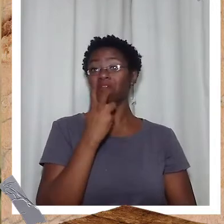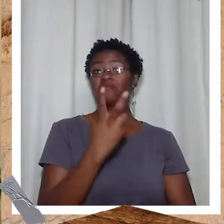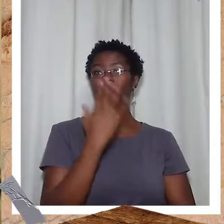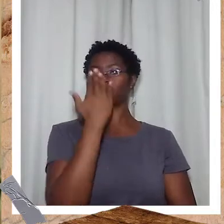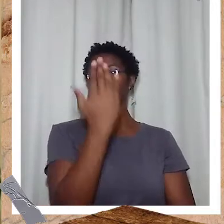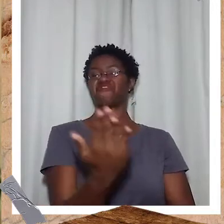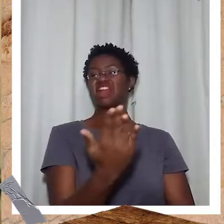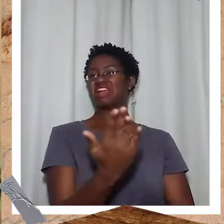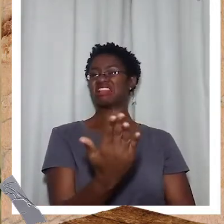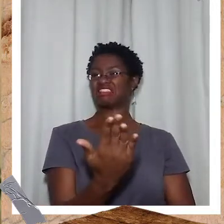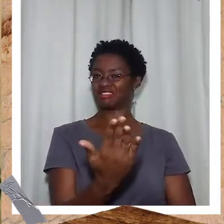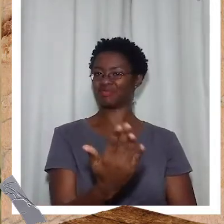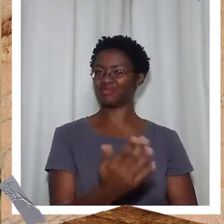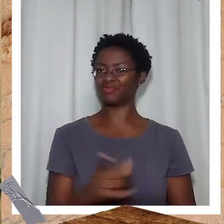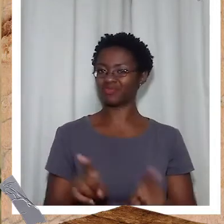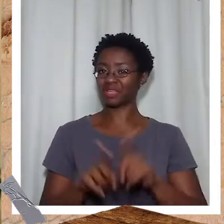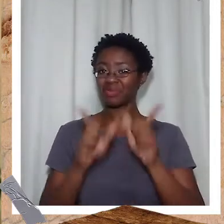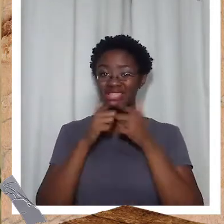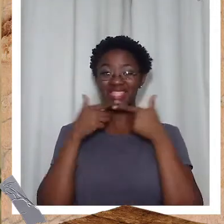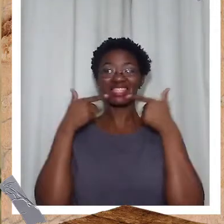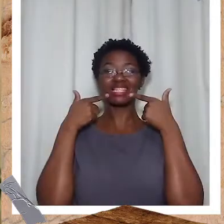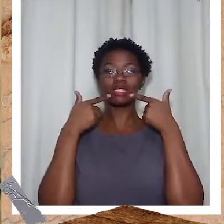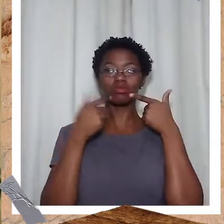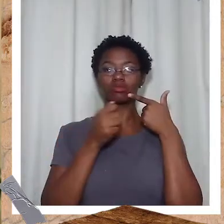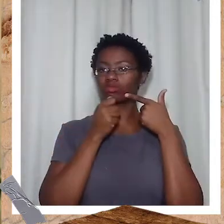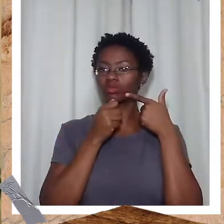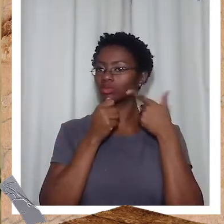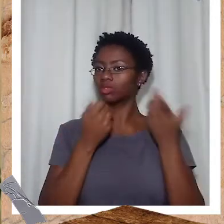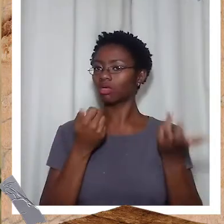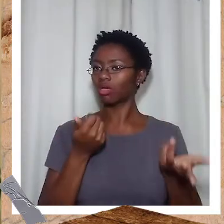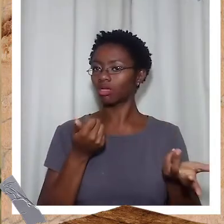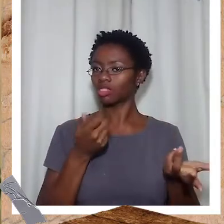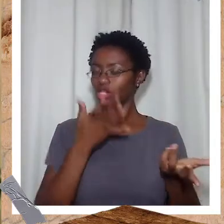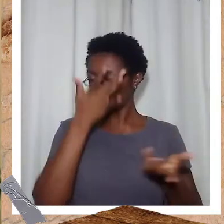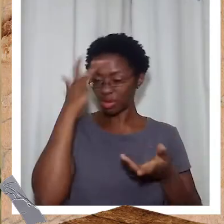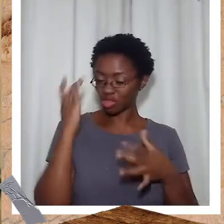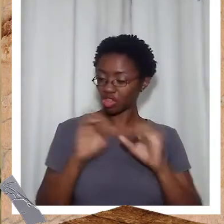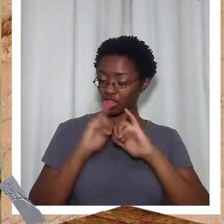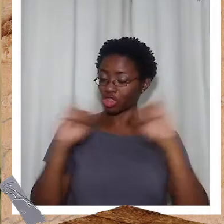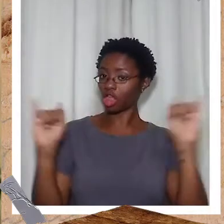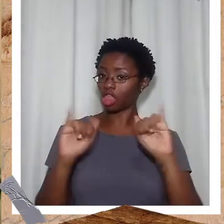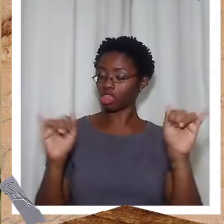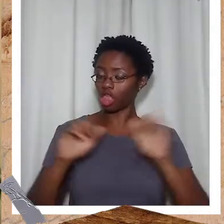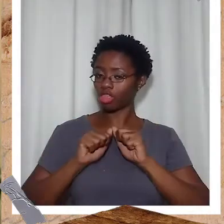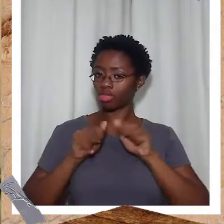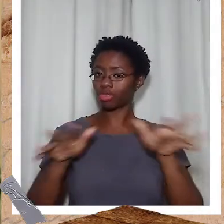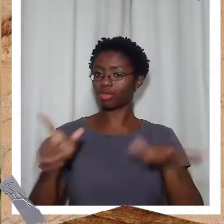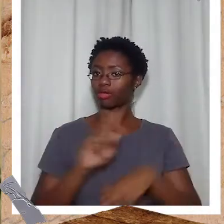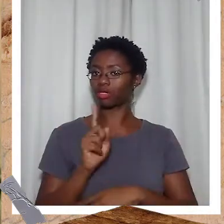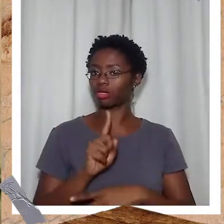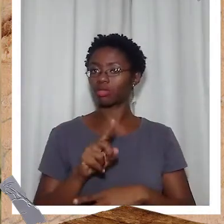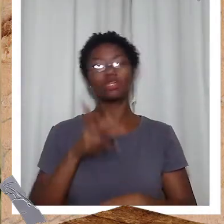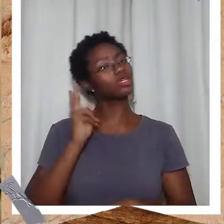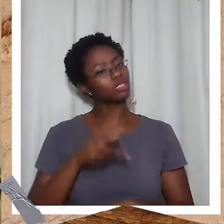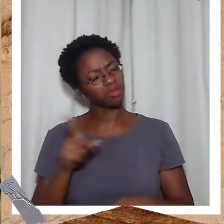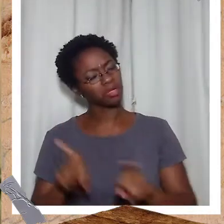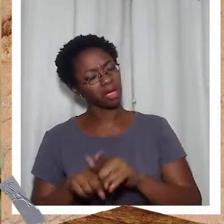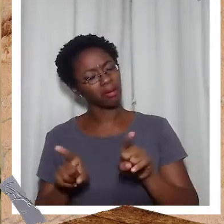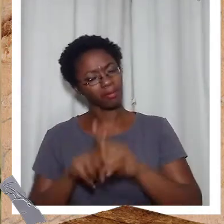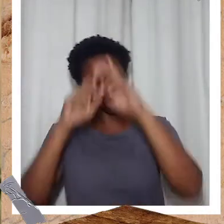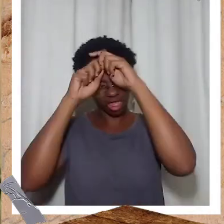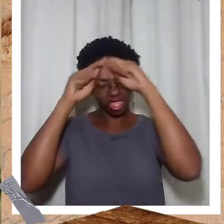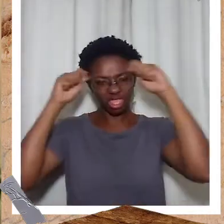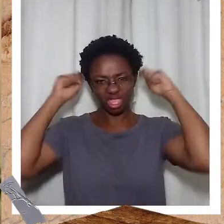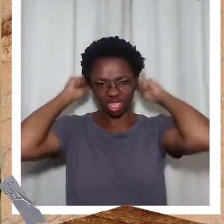as imagens em que a vemos sorrindo. Muitas vezes as imagens de Carolina com o lenço na cabeça vêm também acompanhadas